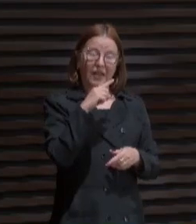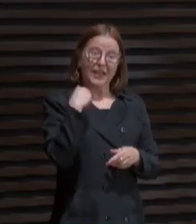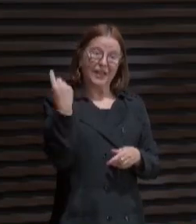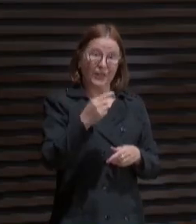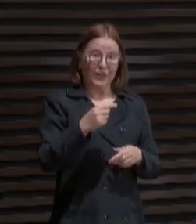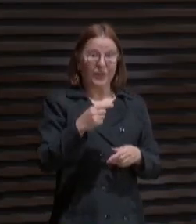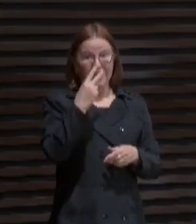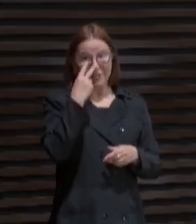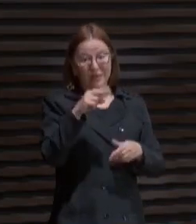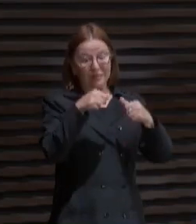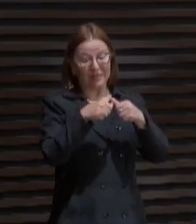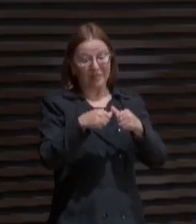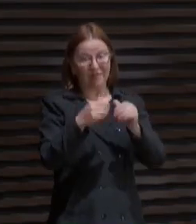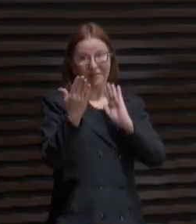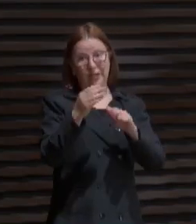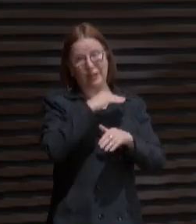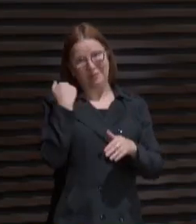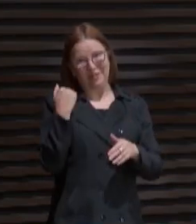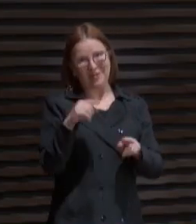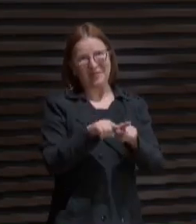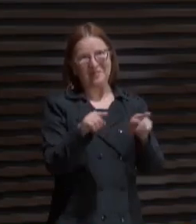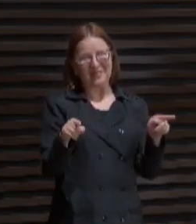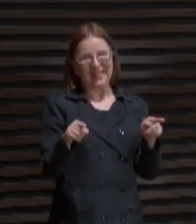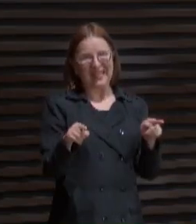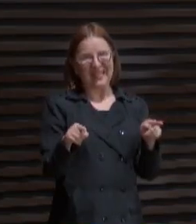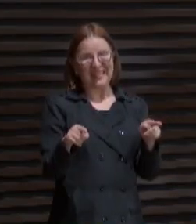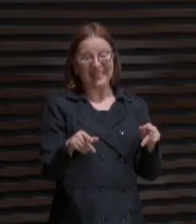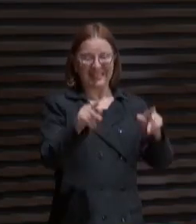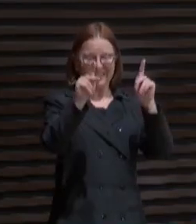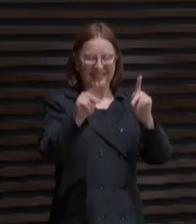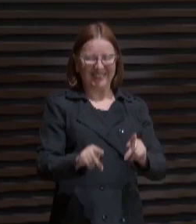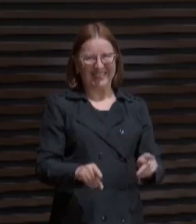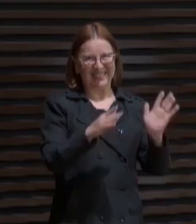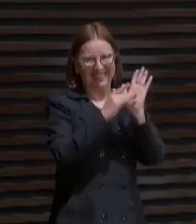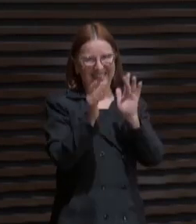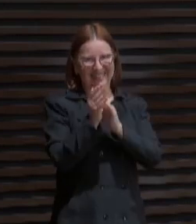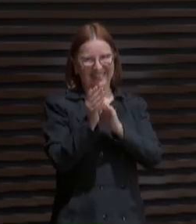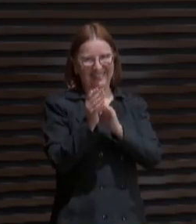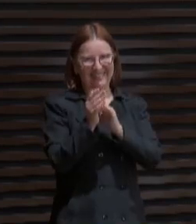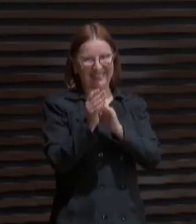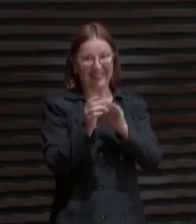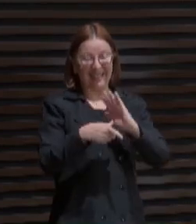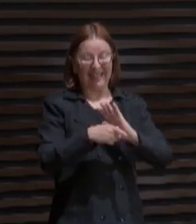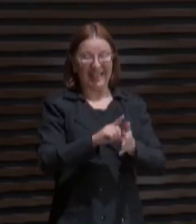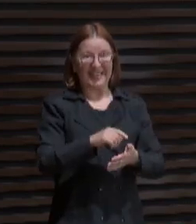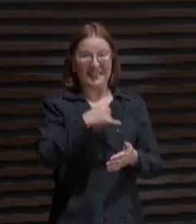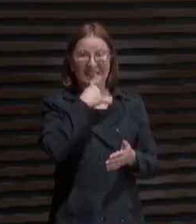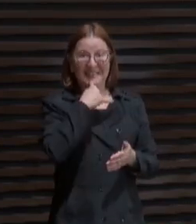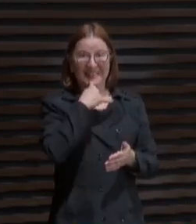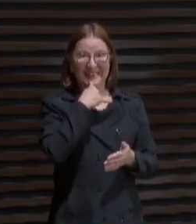Mas diante da chegada de Jesus, onde havia tristeza, surgiu a